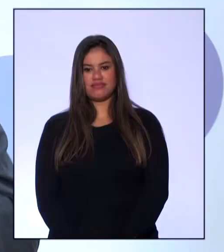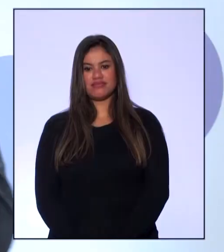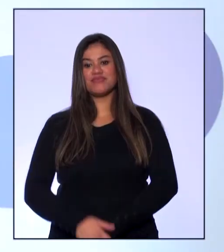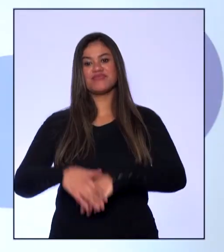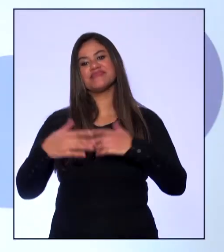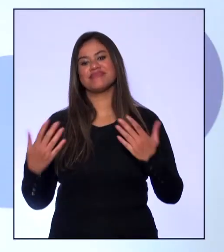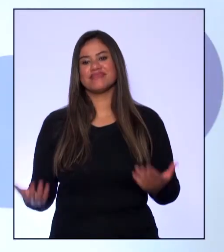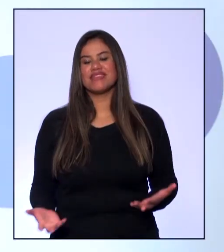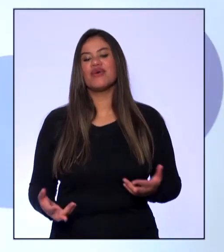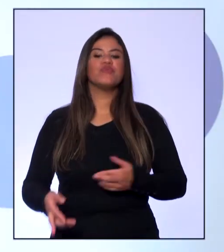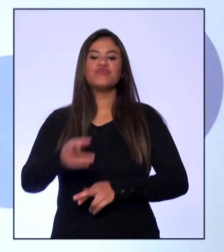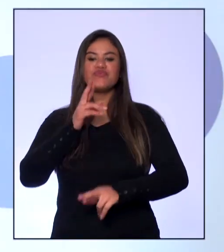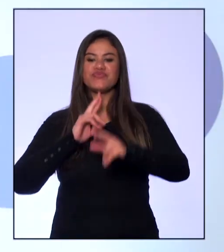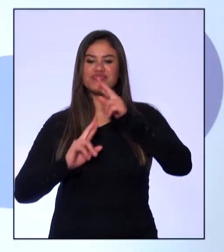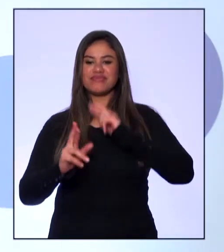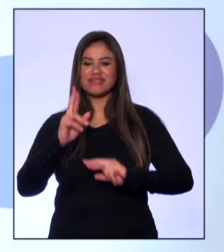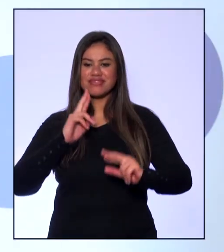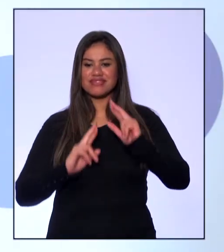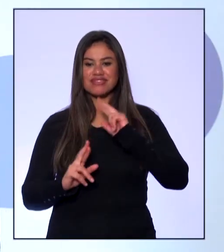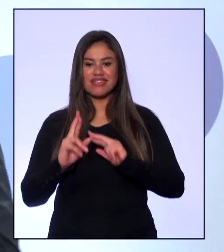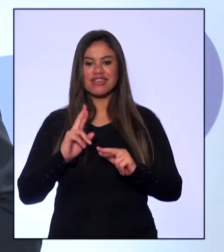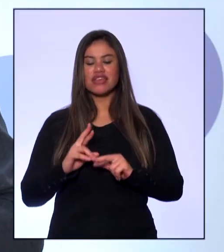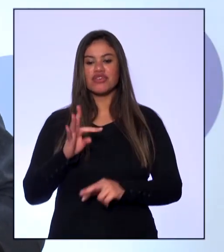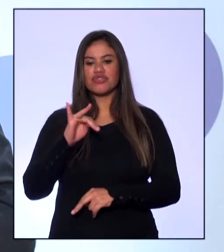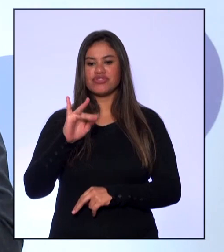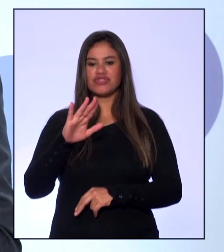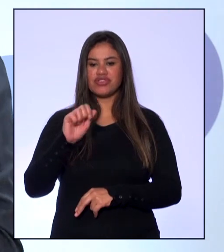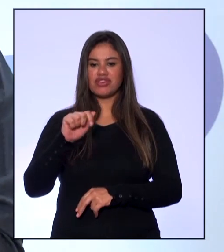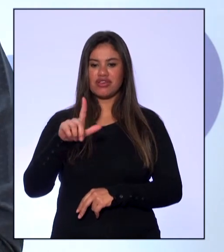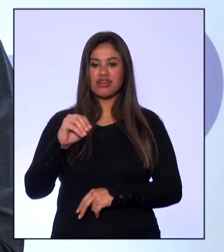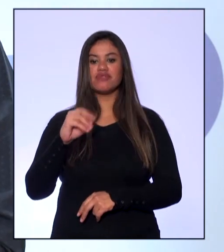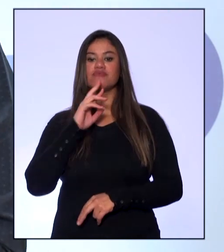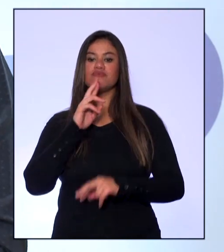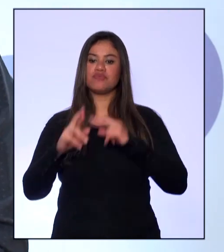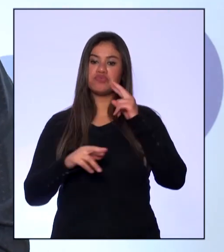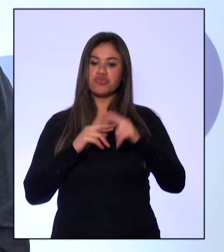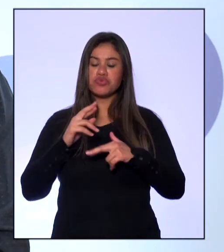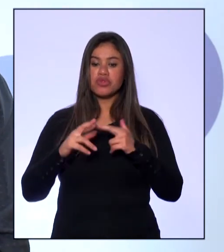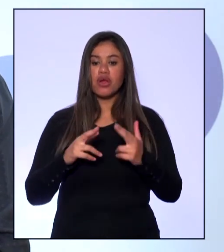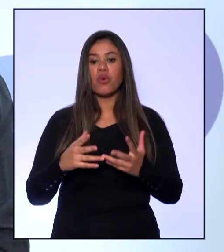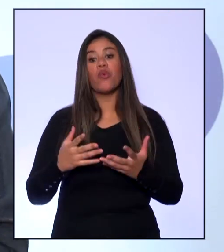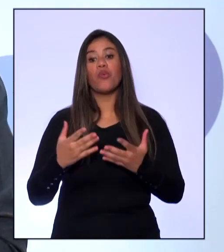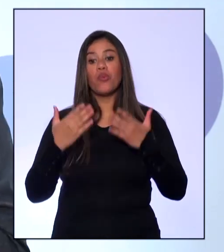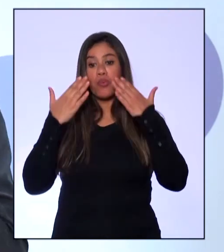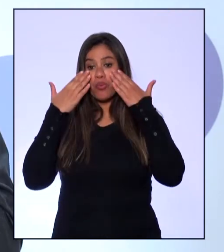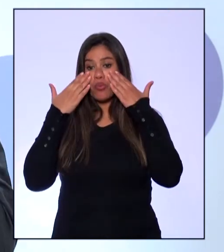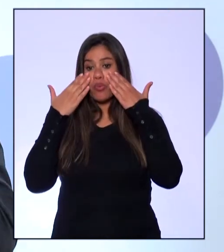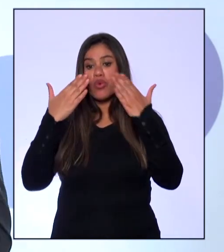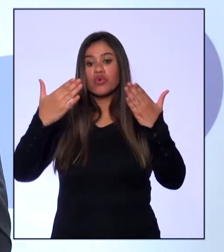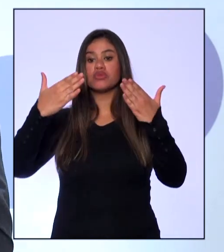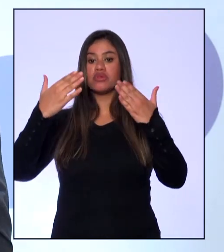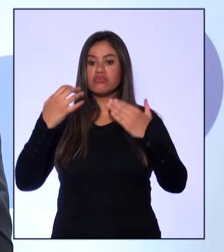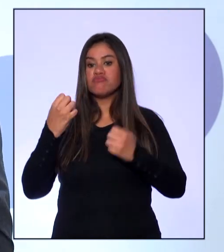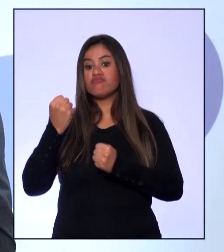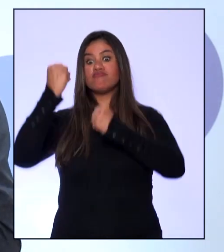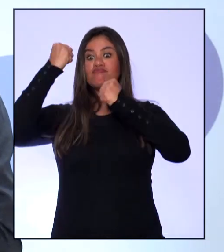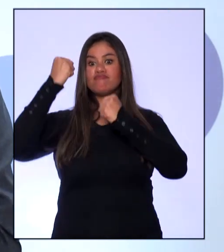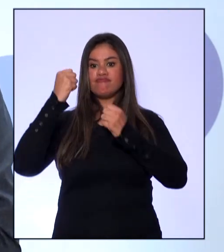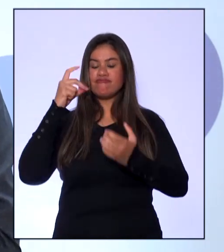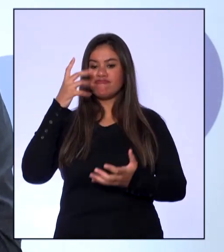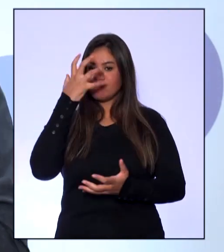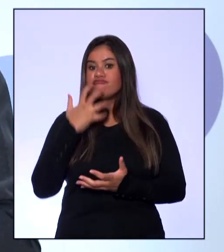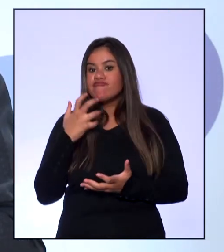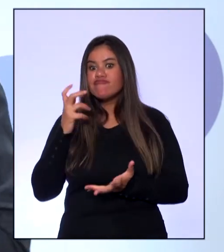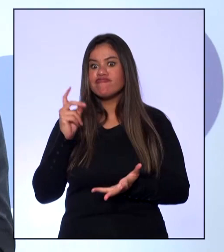Então, como respostas, né? O Tiago respondeu para demonstrar intensidade. Né? Tiago, obrigado pela participação. Obrigada,